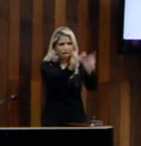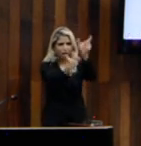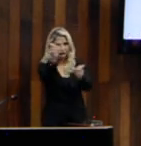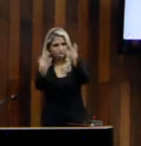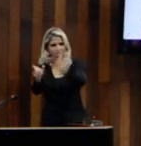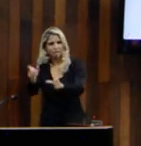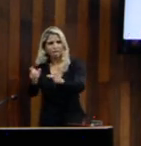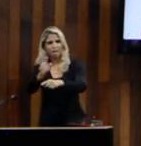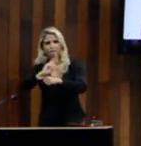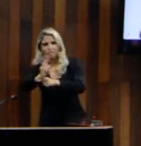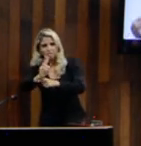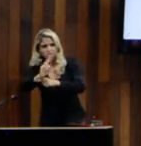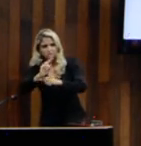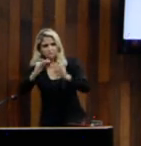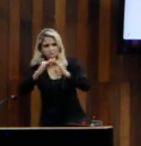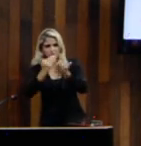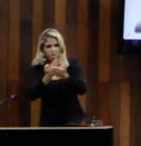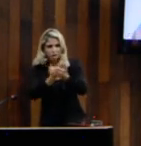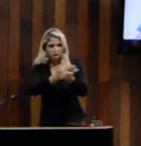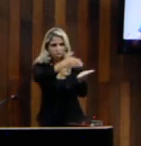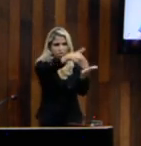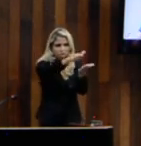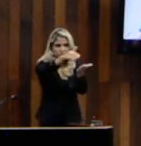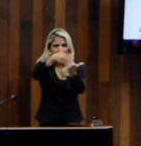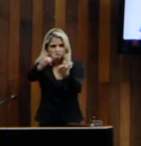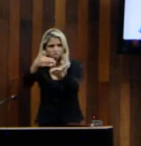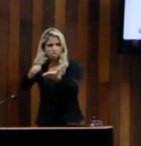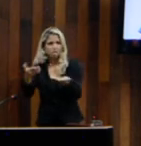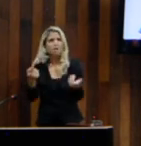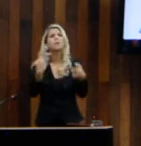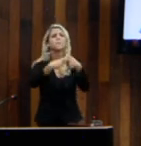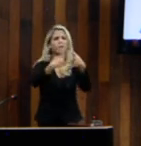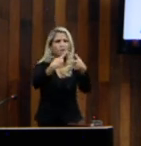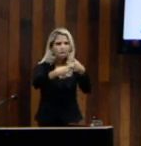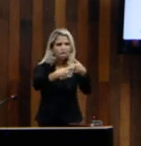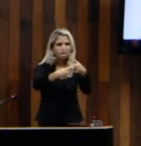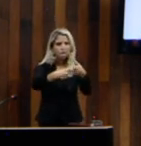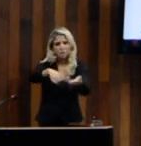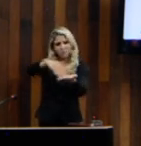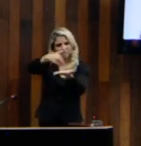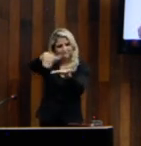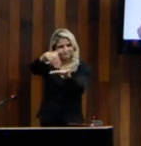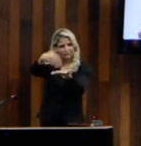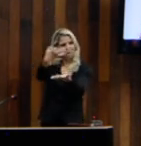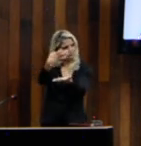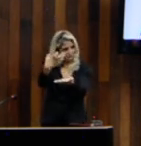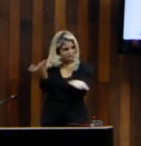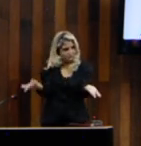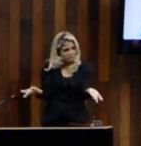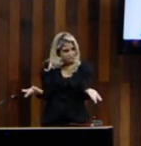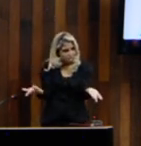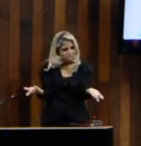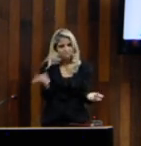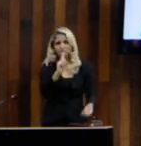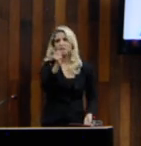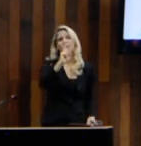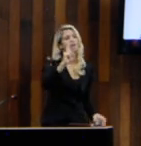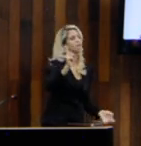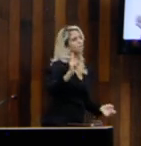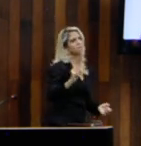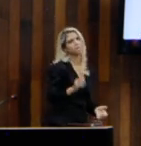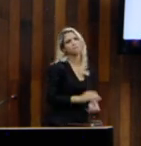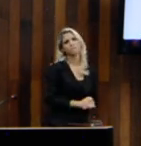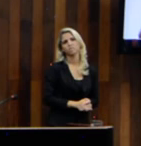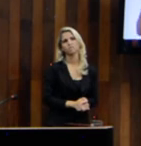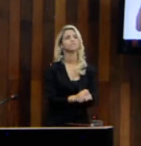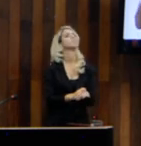emprego? Por causa de um secretário? Está na hora dele colocar o violãozinho na mochila e ir embora. Ele não